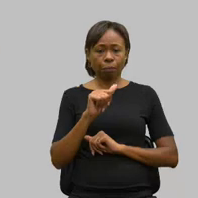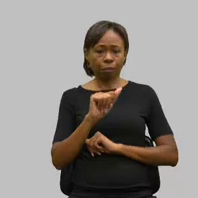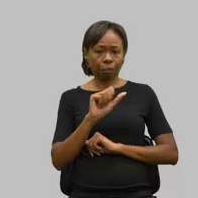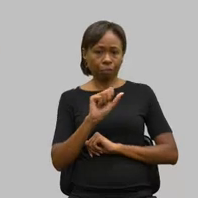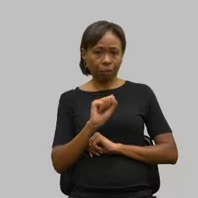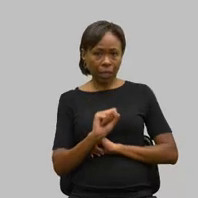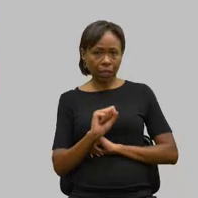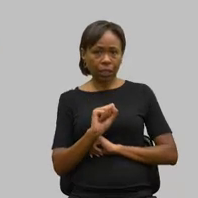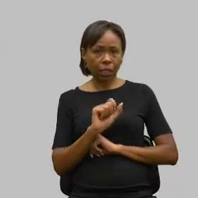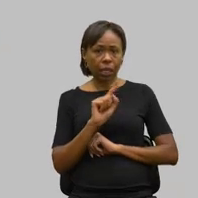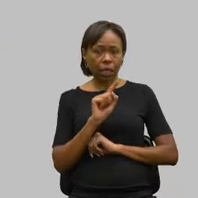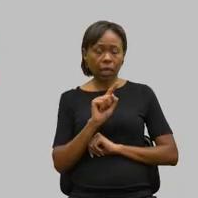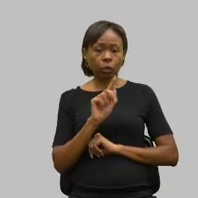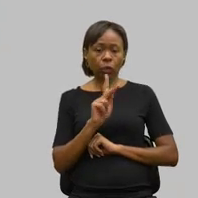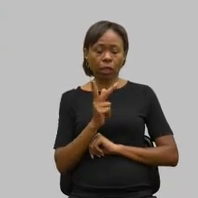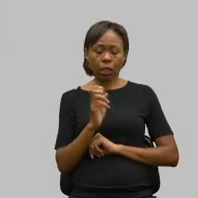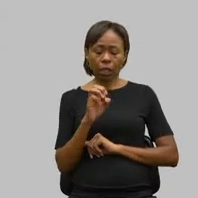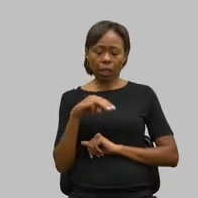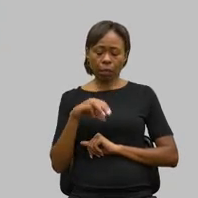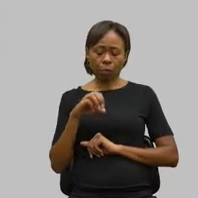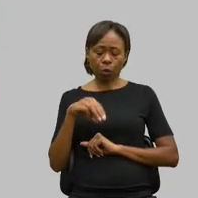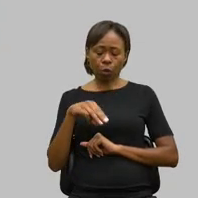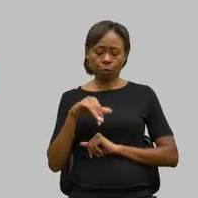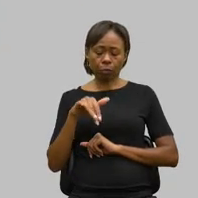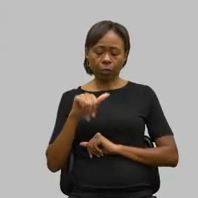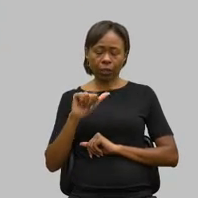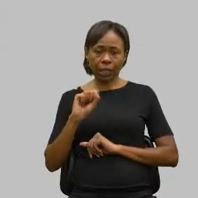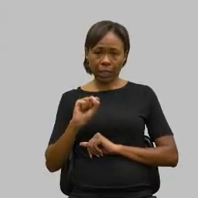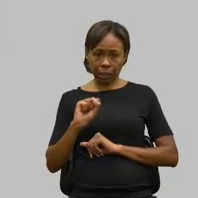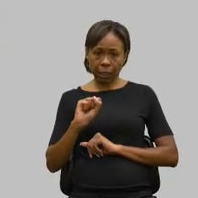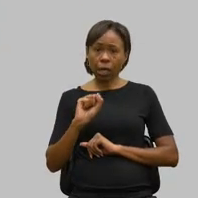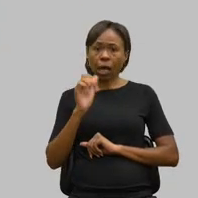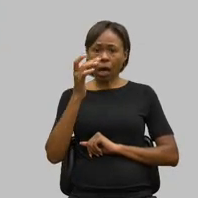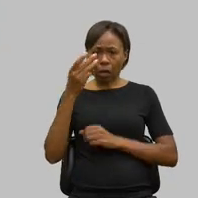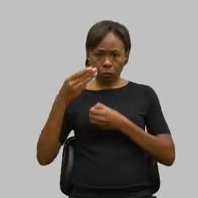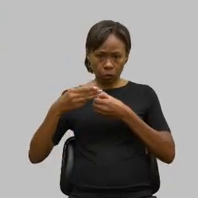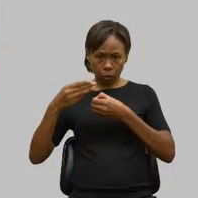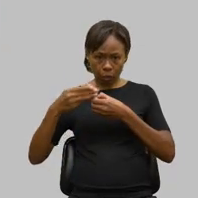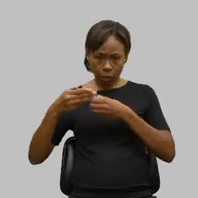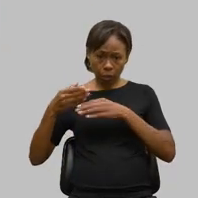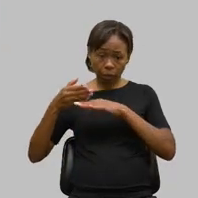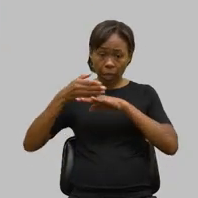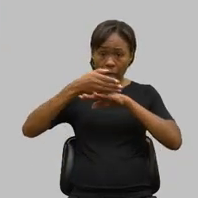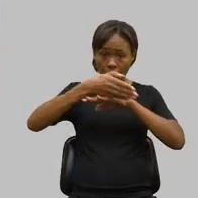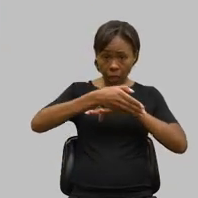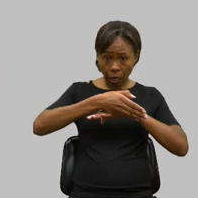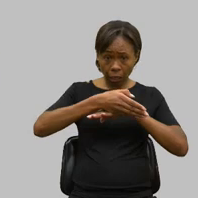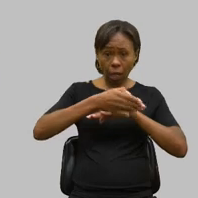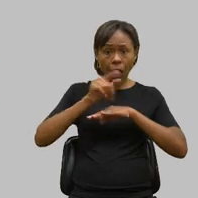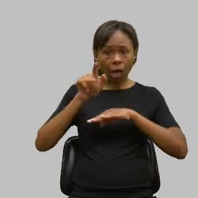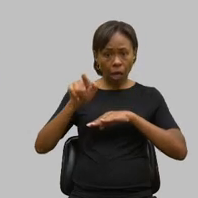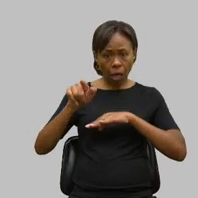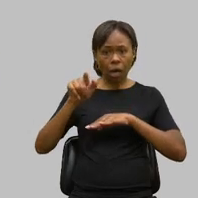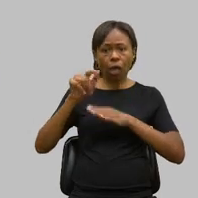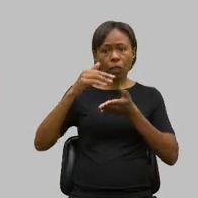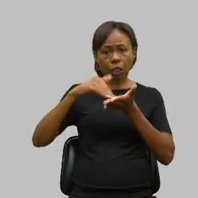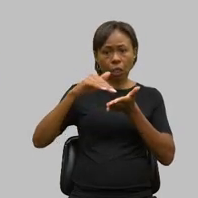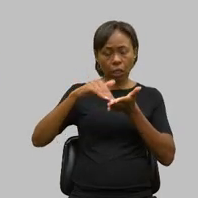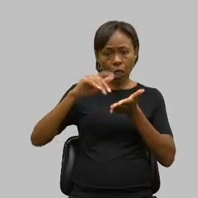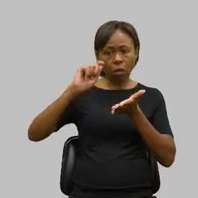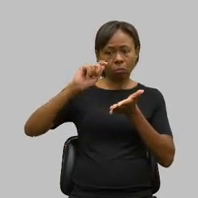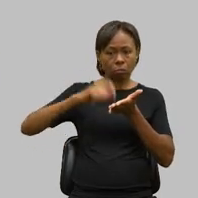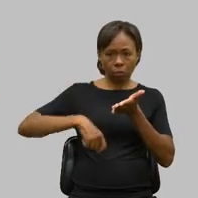Basta o município entrar lá, se preparar, e aí o secretário pode agir e bater o martelo lá numa cidade